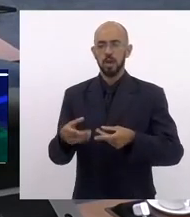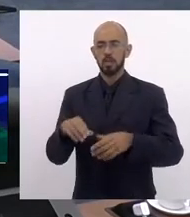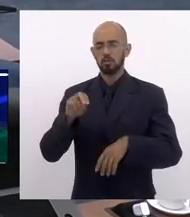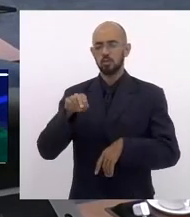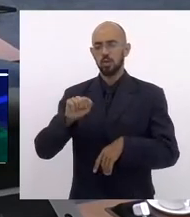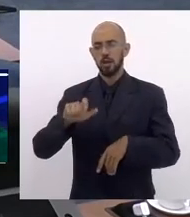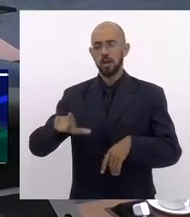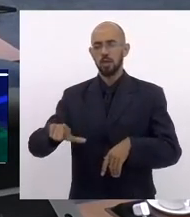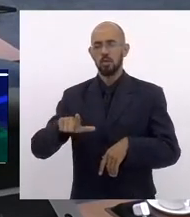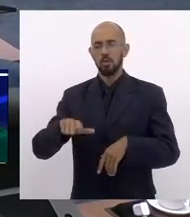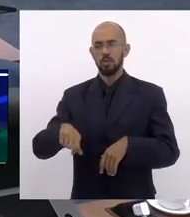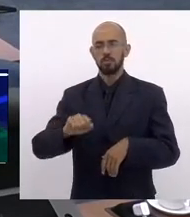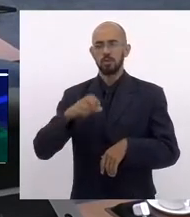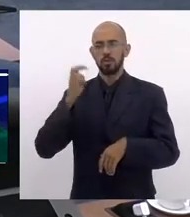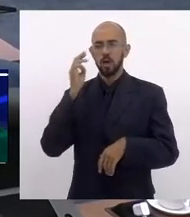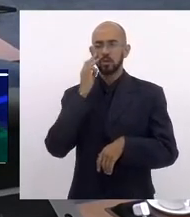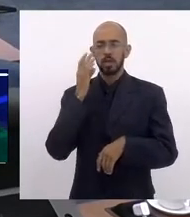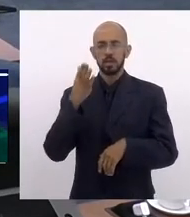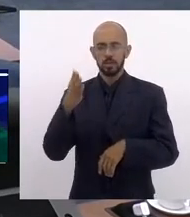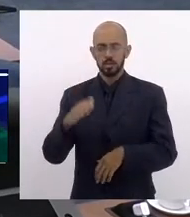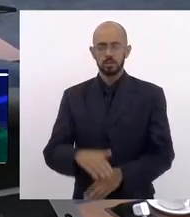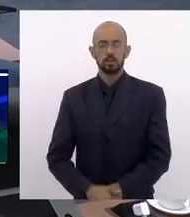Carvalho. Deputado Valdeque Carneiro.